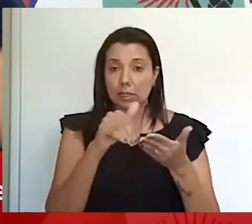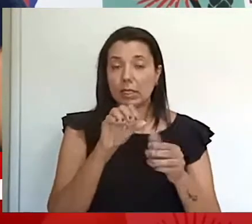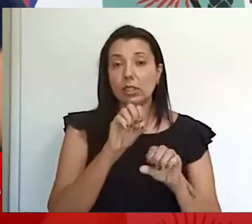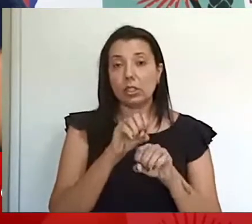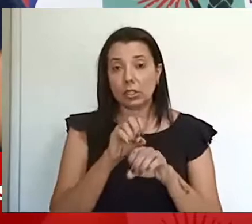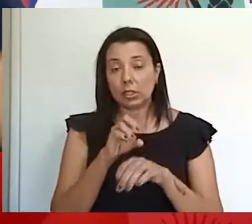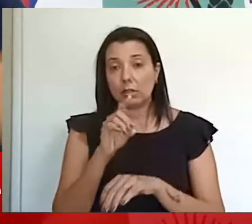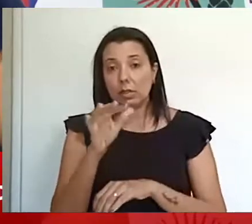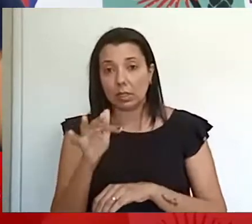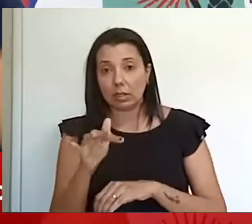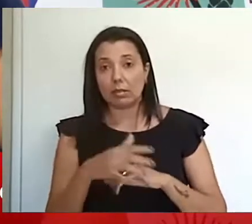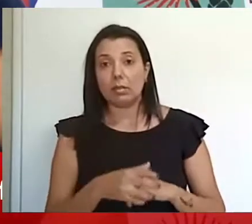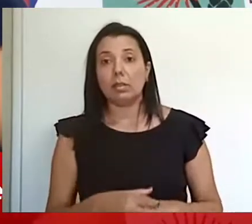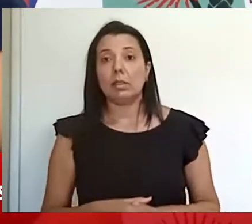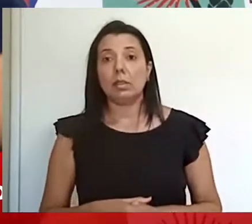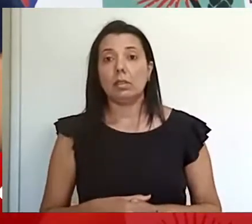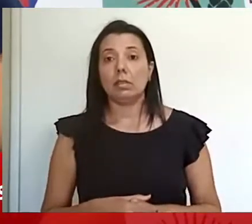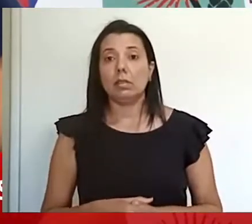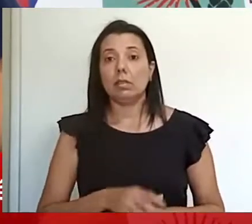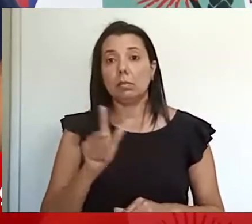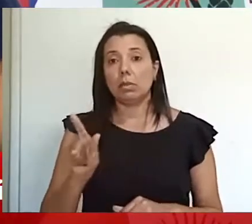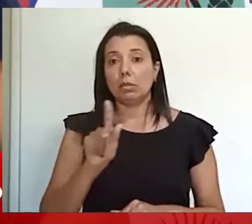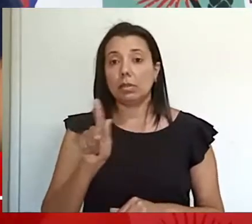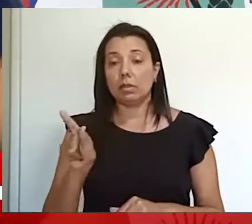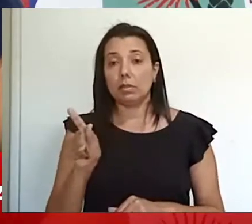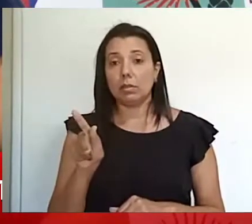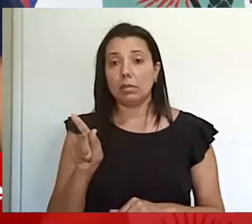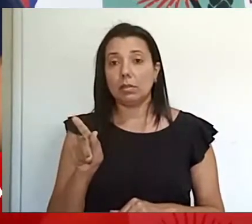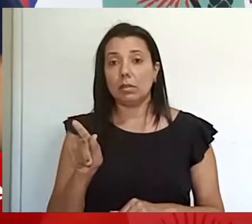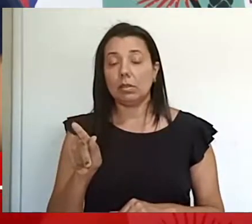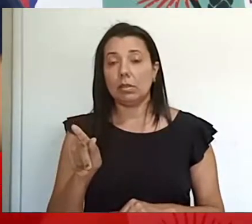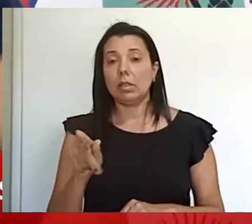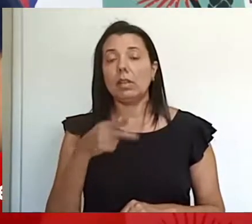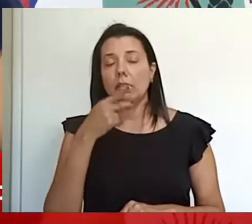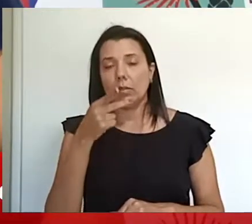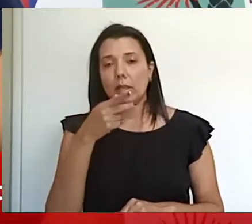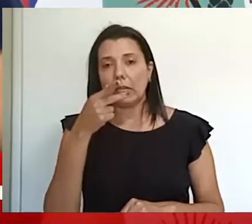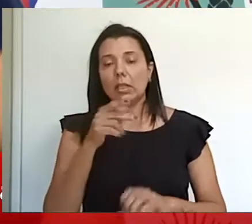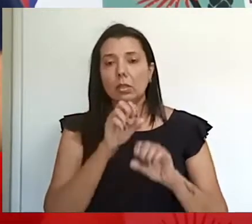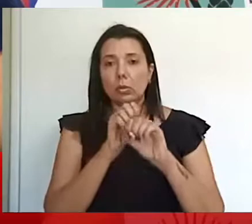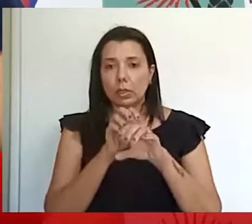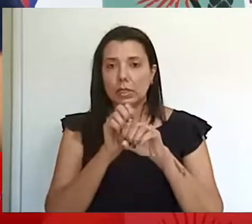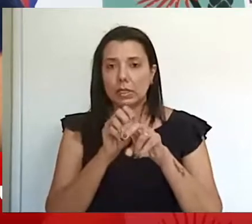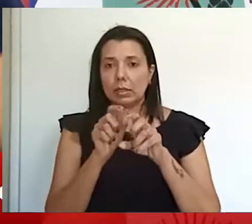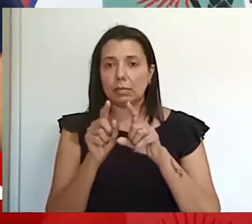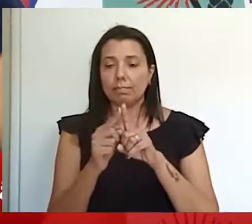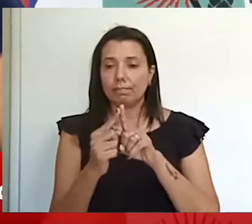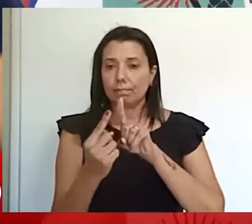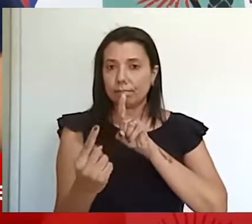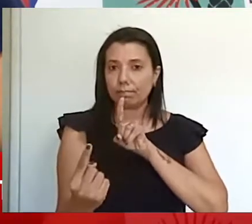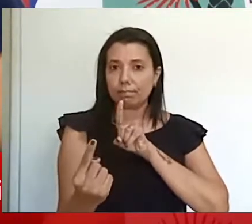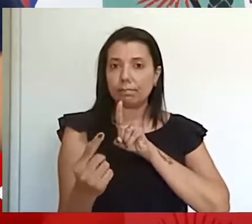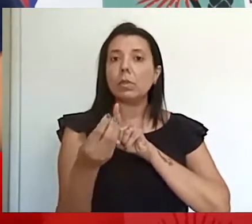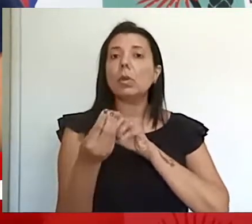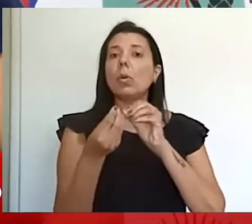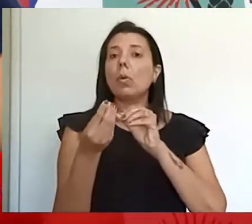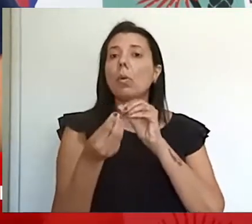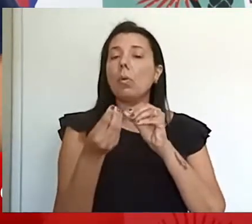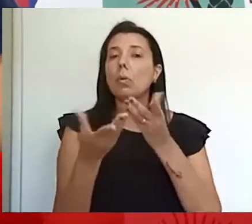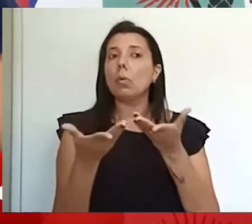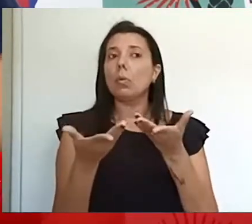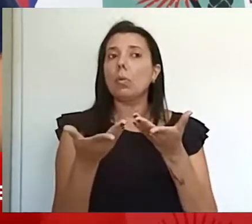Federal. Professor, muito se fala da educação à distância, né? E isso é um